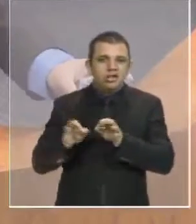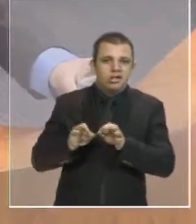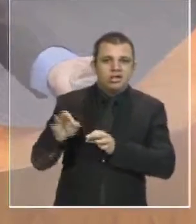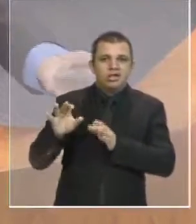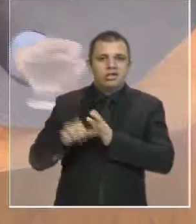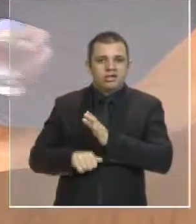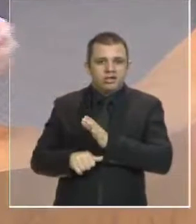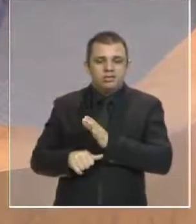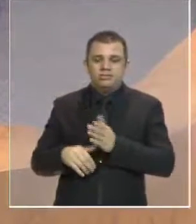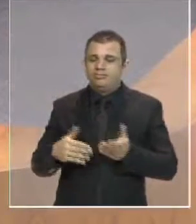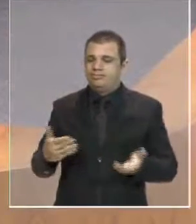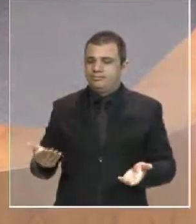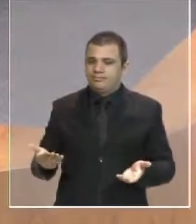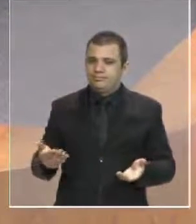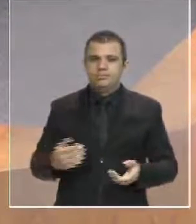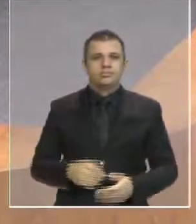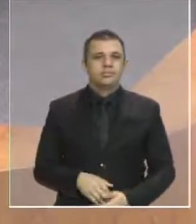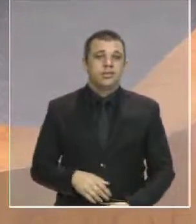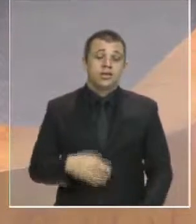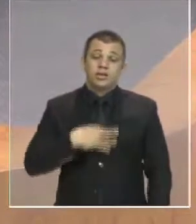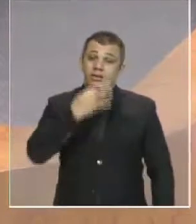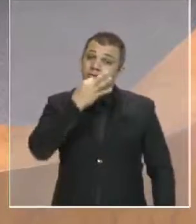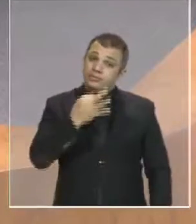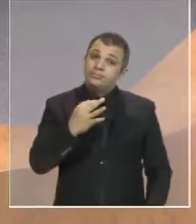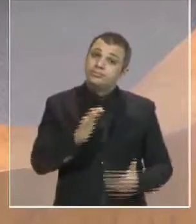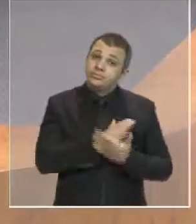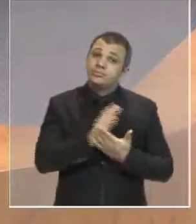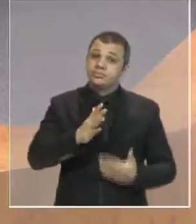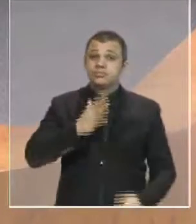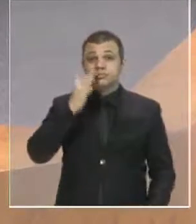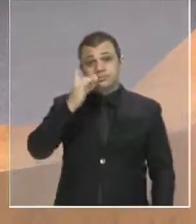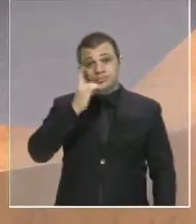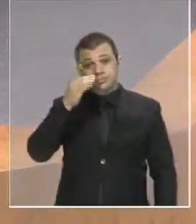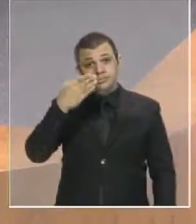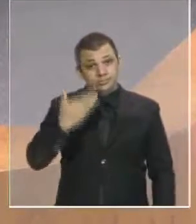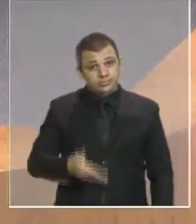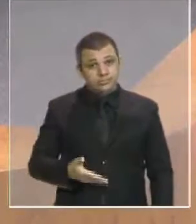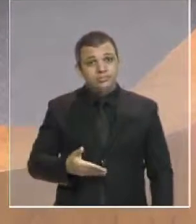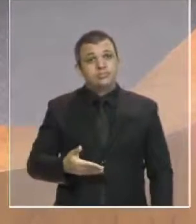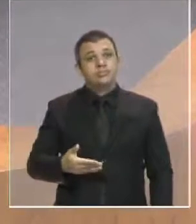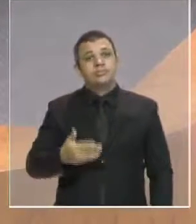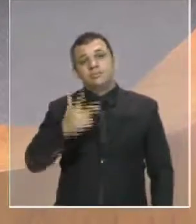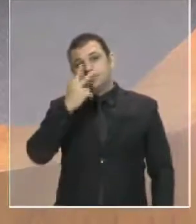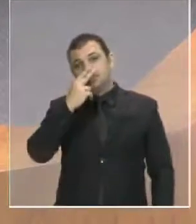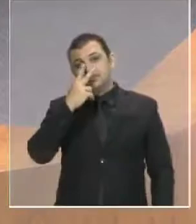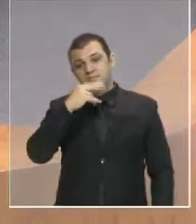eu acho que, às vezes, alguns parlamentares aqui desta casa abusam da imunidade que têm.